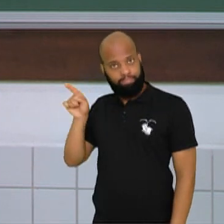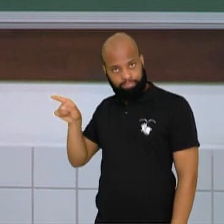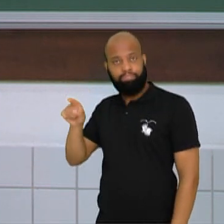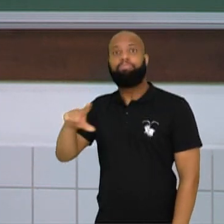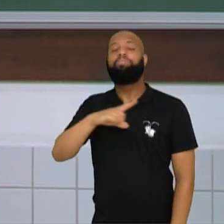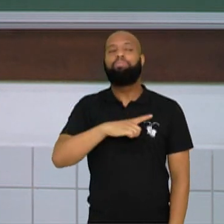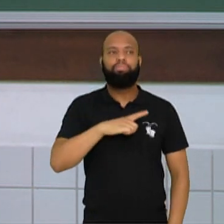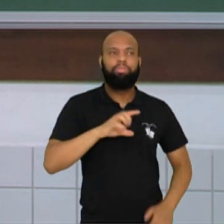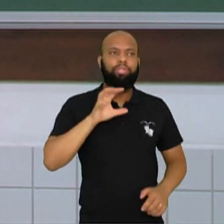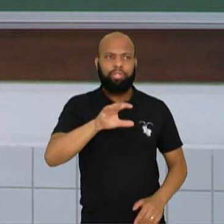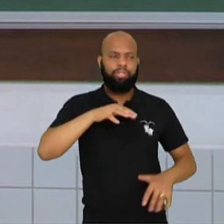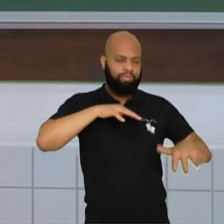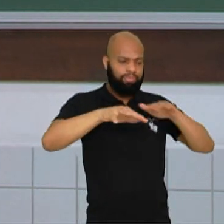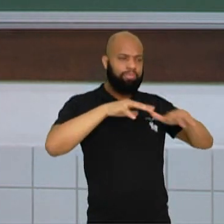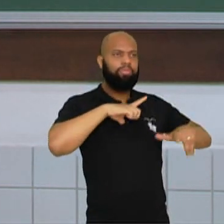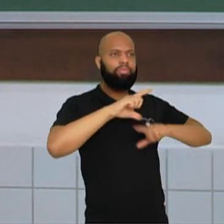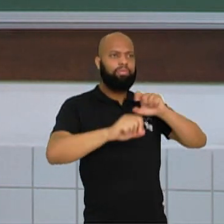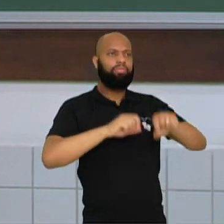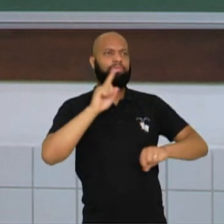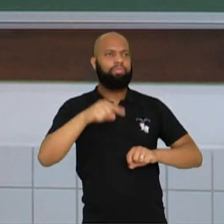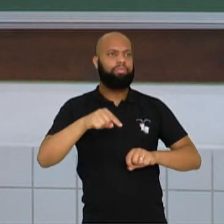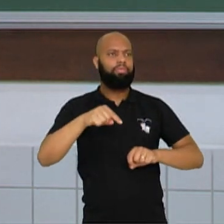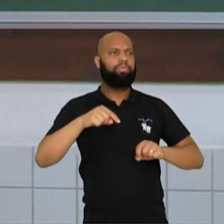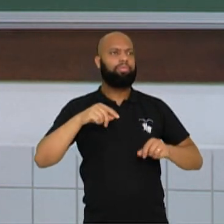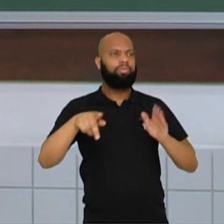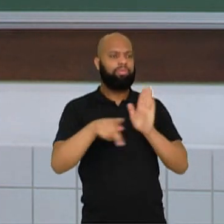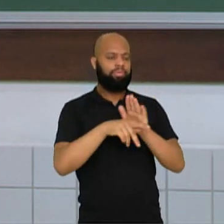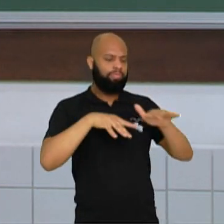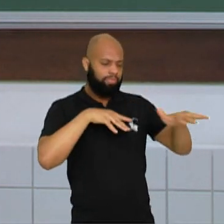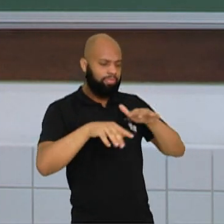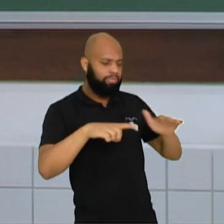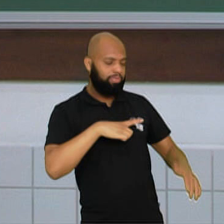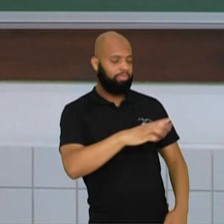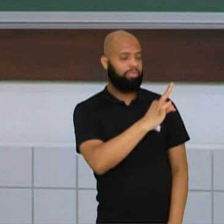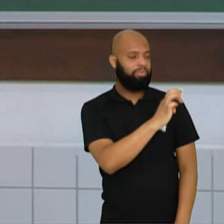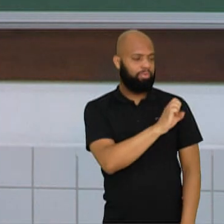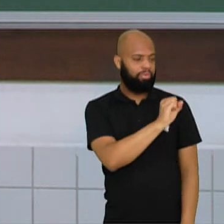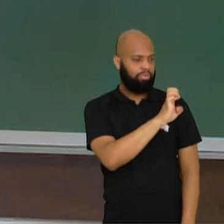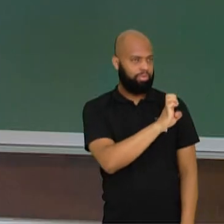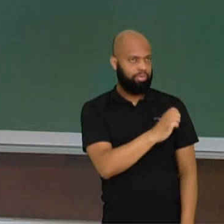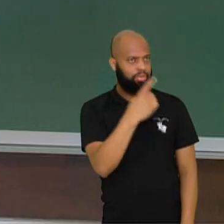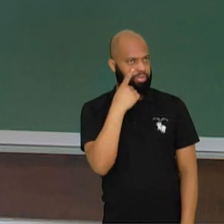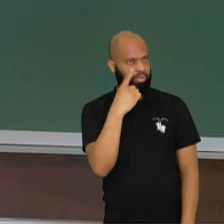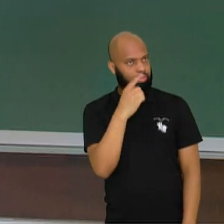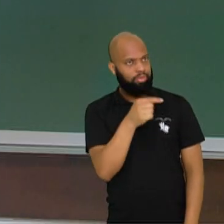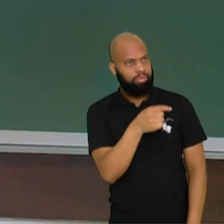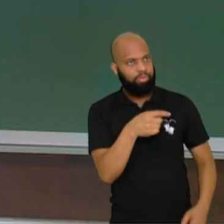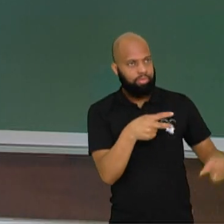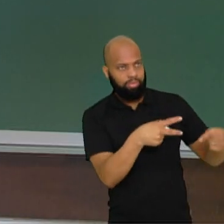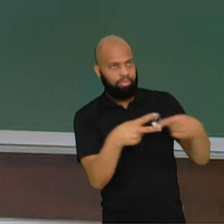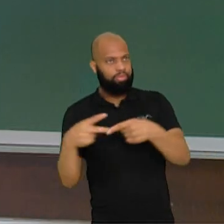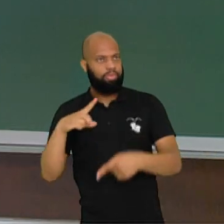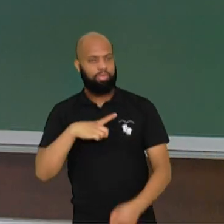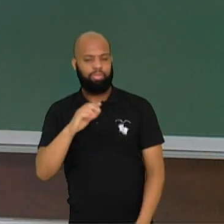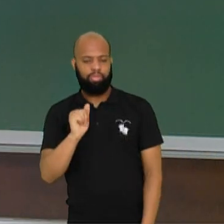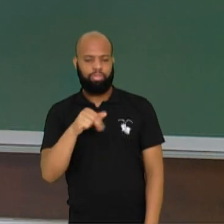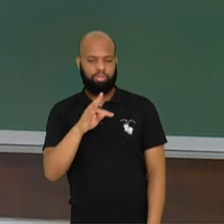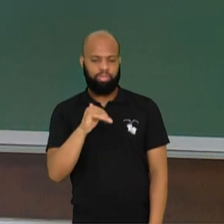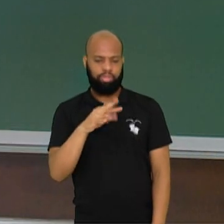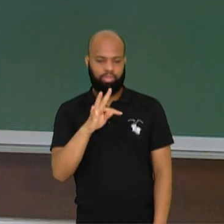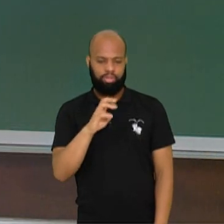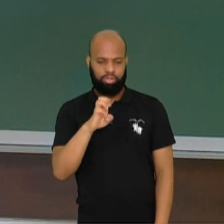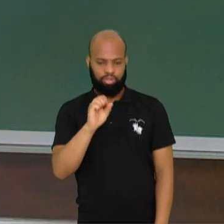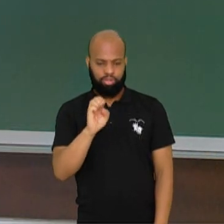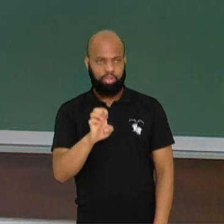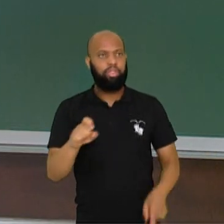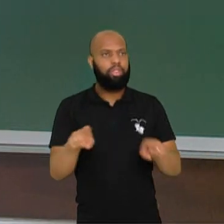contrários, é exatamente esse movimento entre tese, antítese e síntese. O que é a tese? A tese